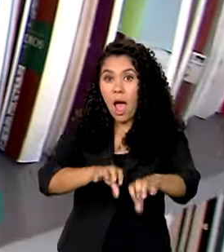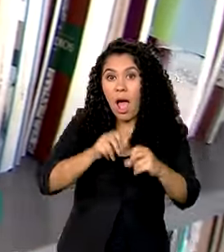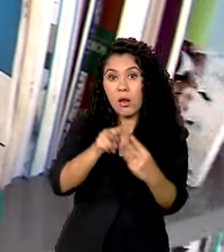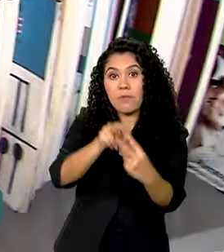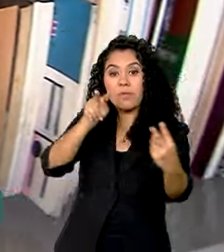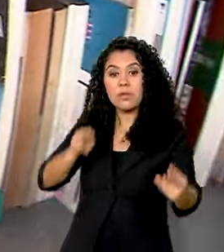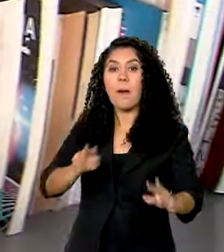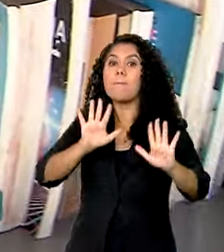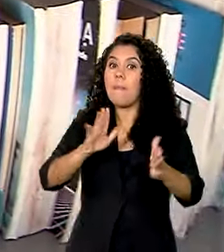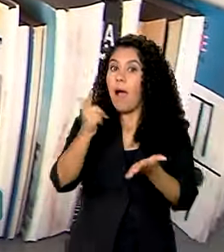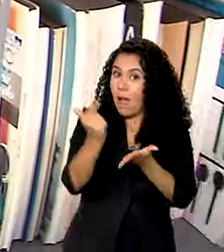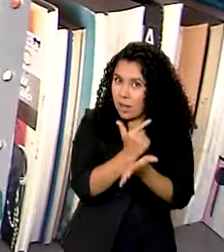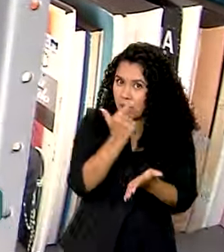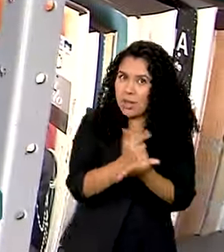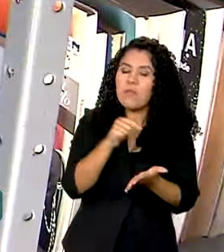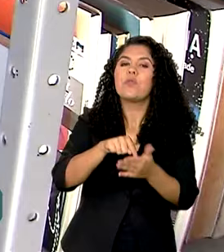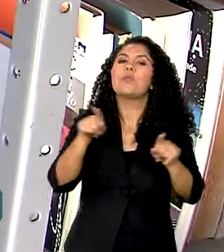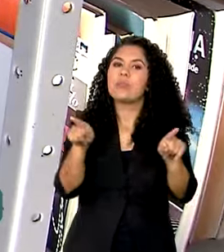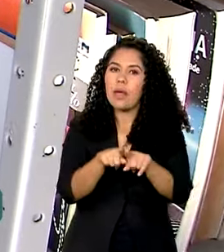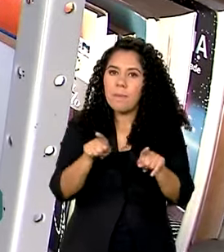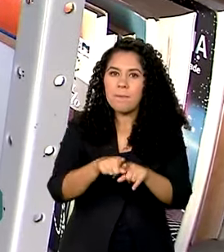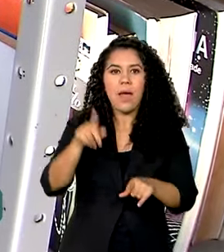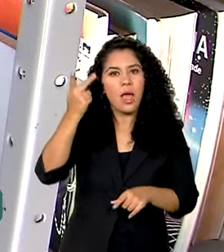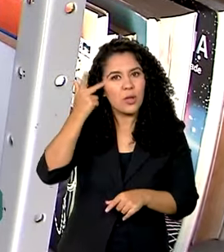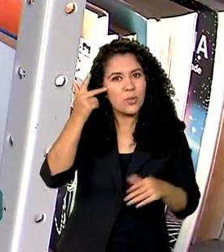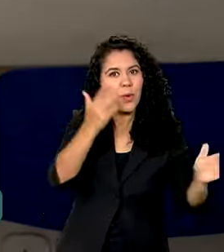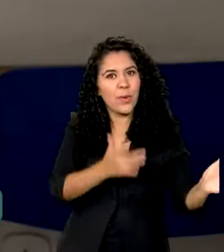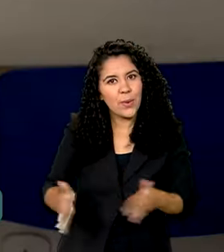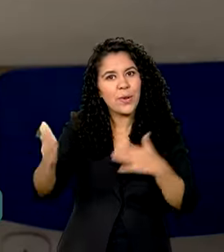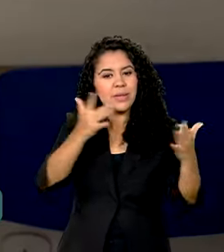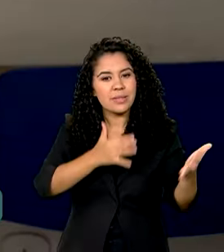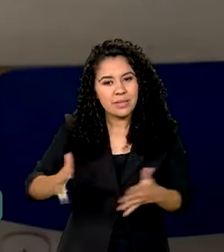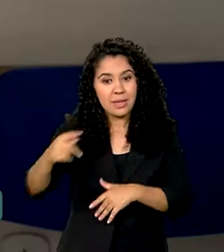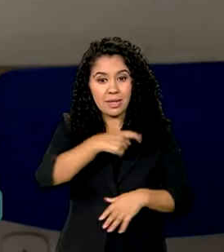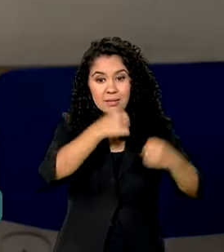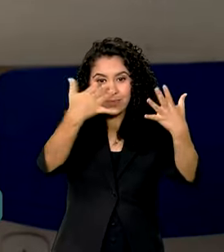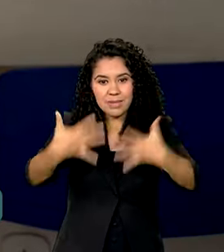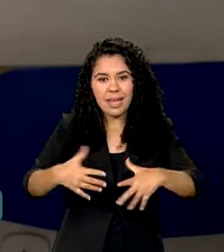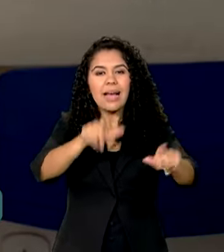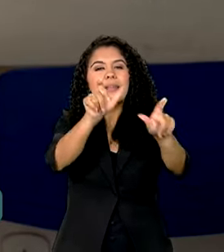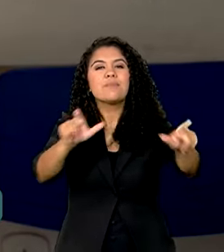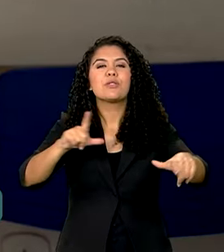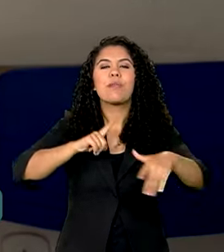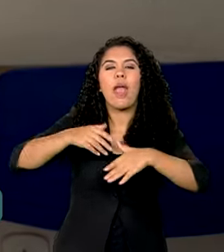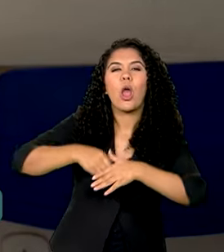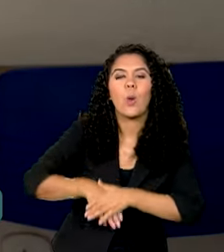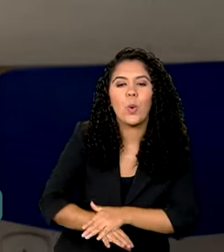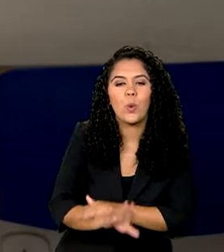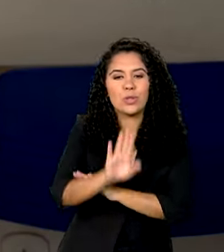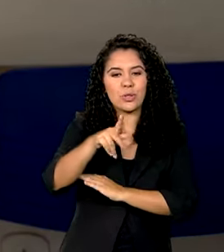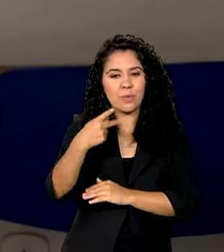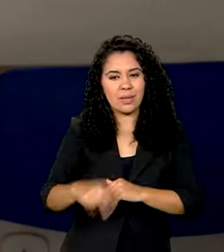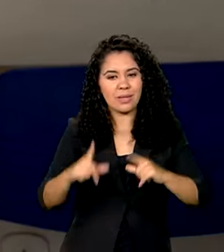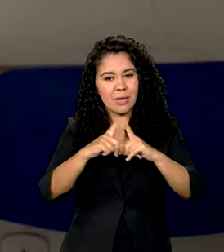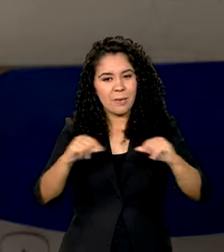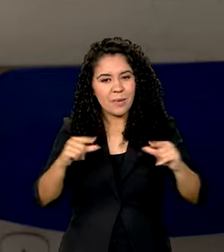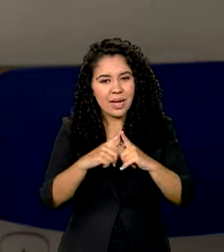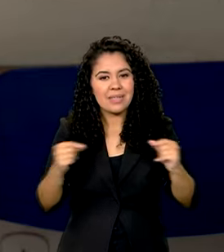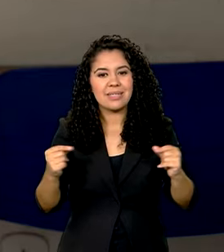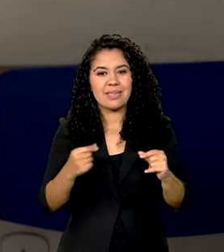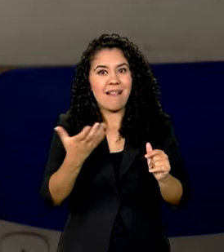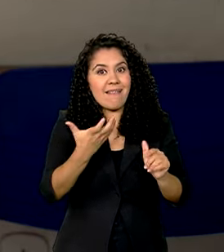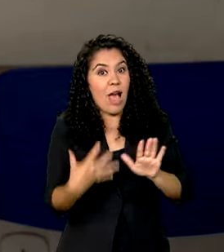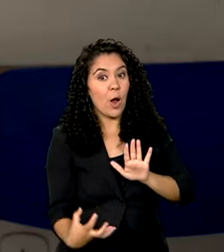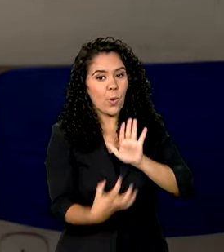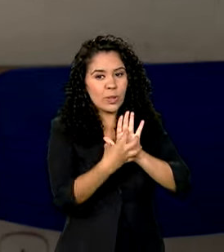livros também fazem parte da rotina do brasiliense. O pessoal de Brasília tem aquela cultura de concursado, né?